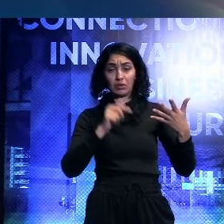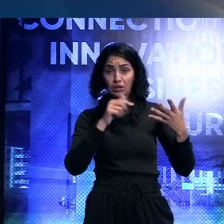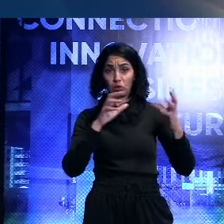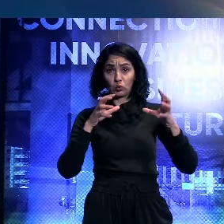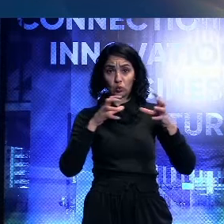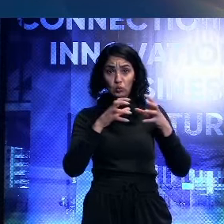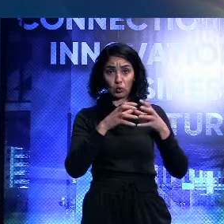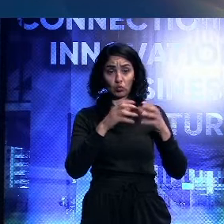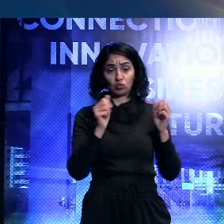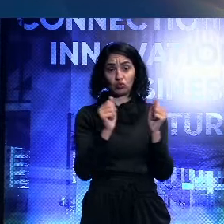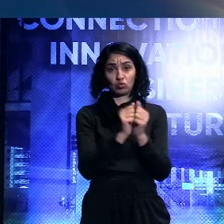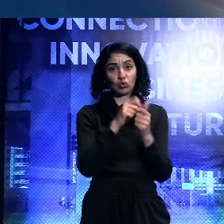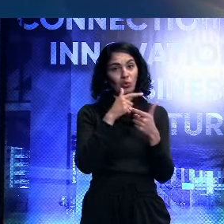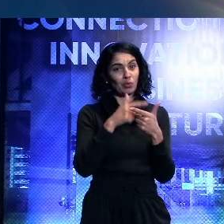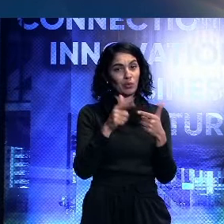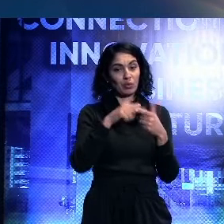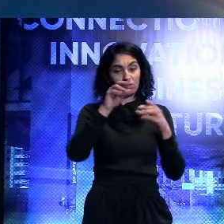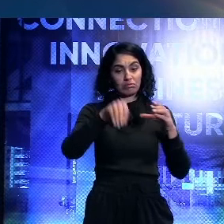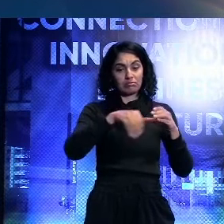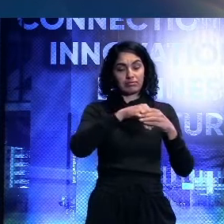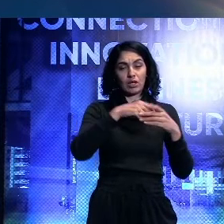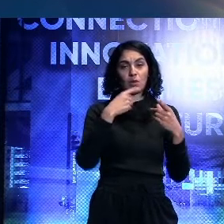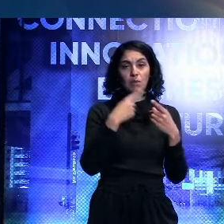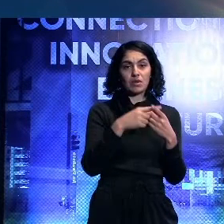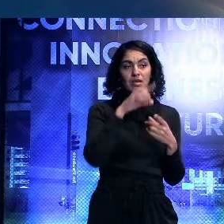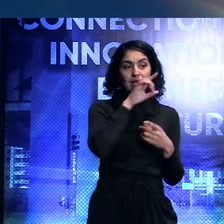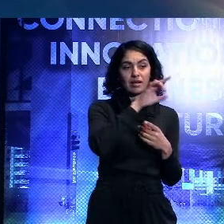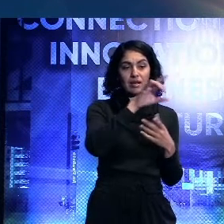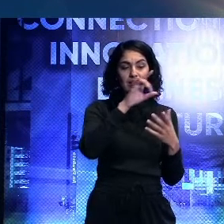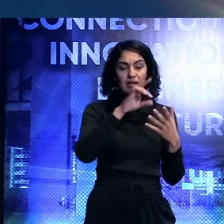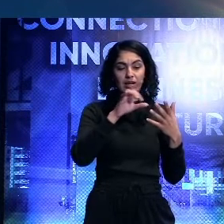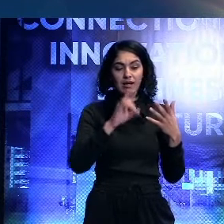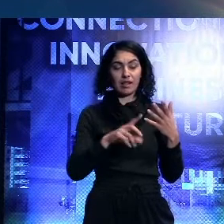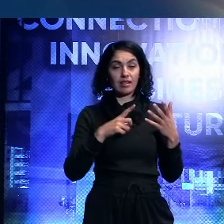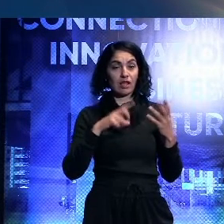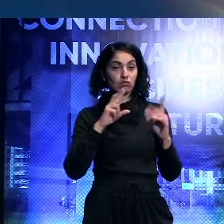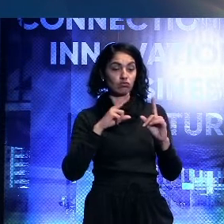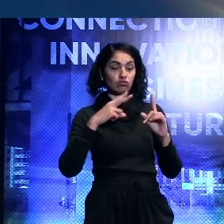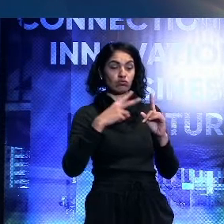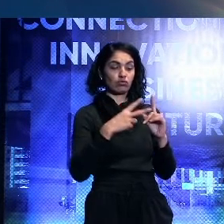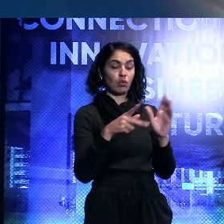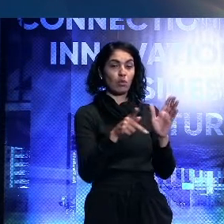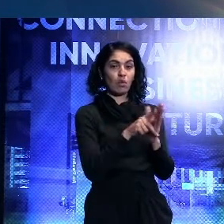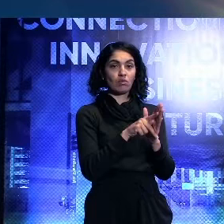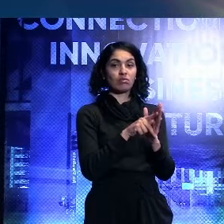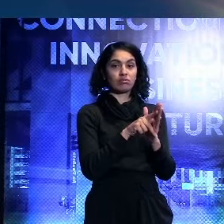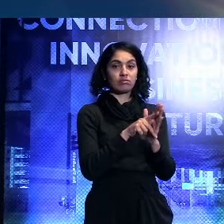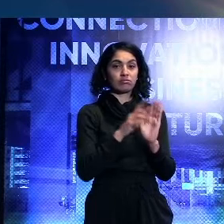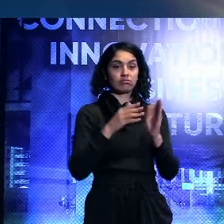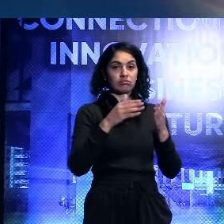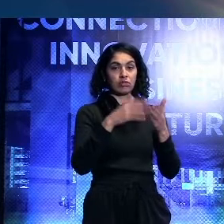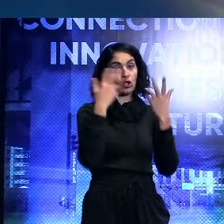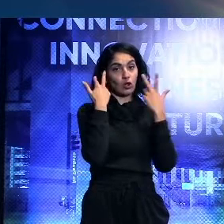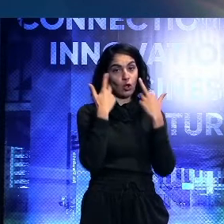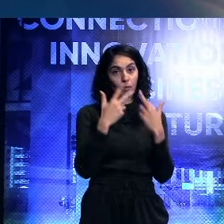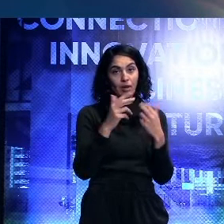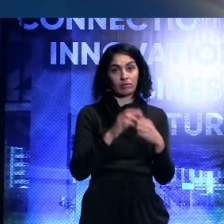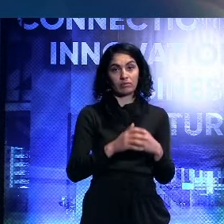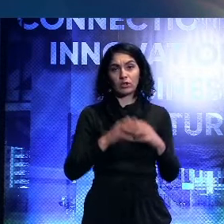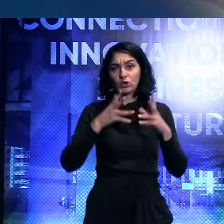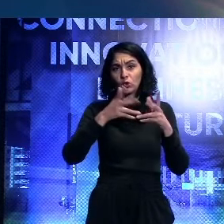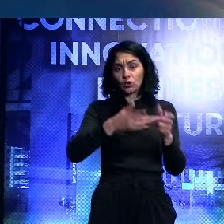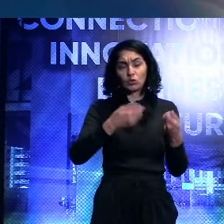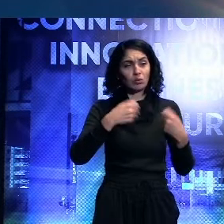Por quê? Porque cada um tem uma visão específica sobre o comportamento do estado normal. Todo mundo precisa